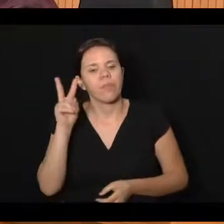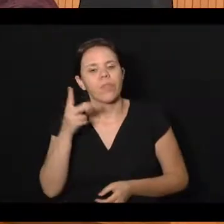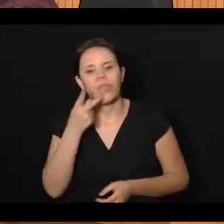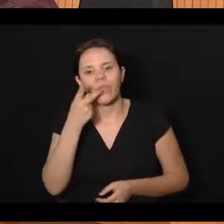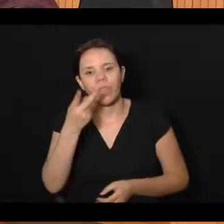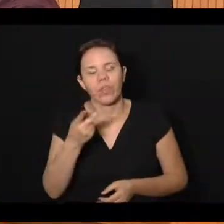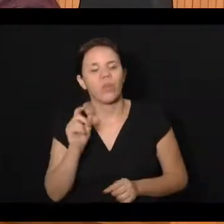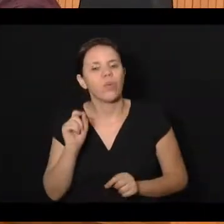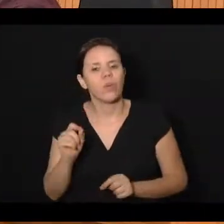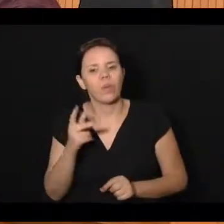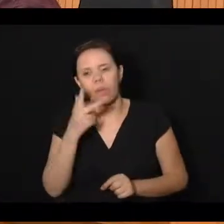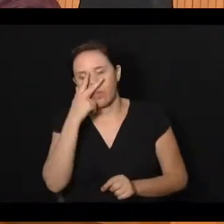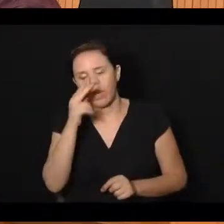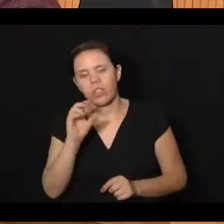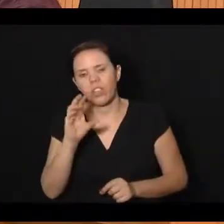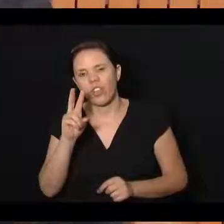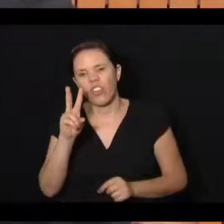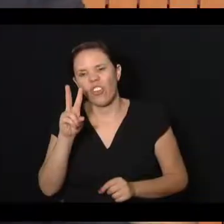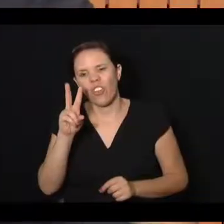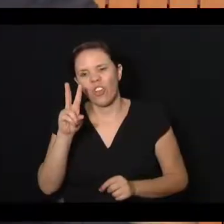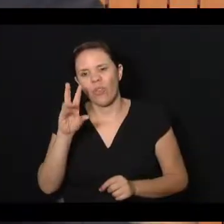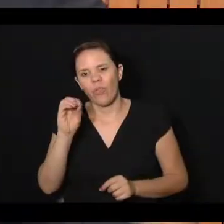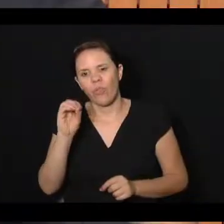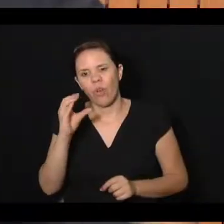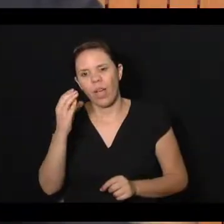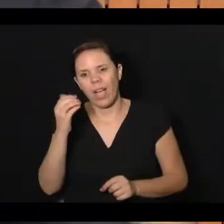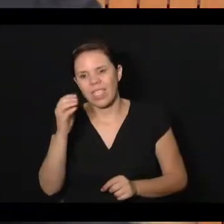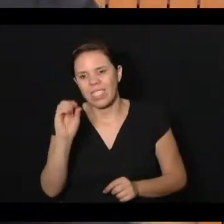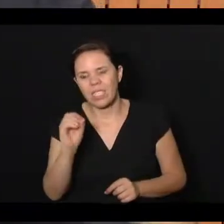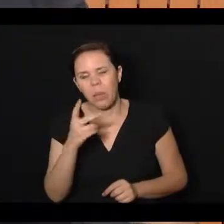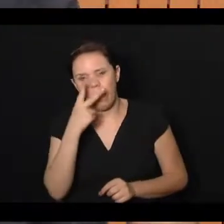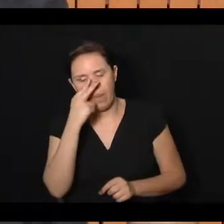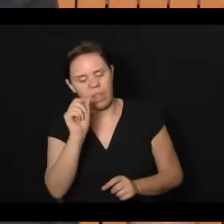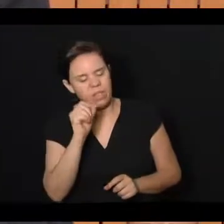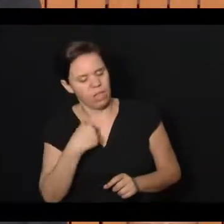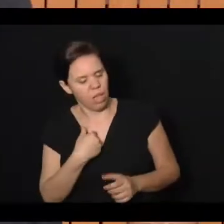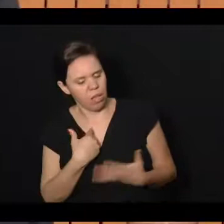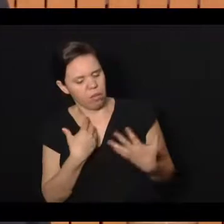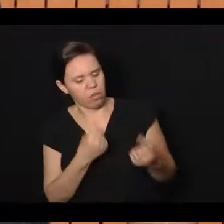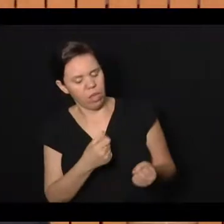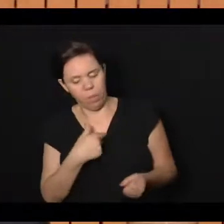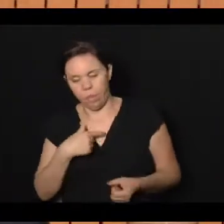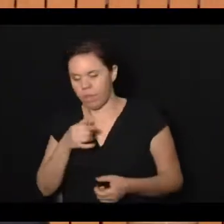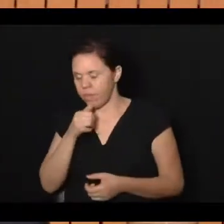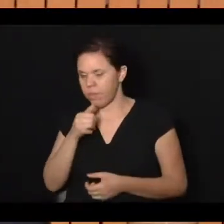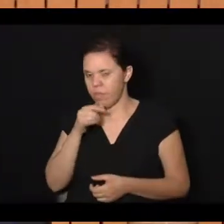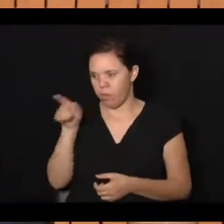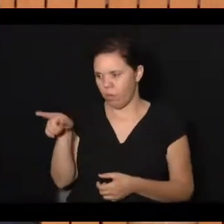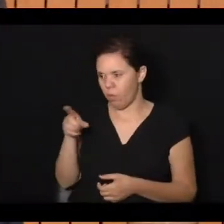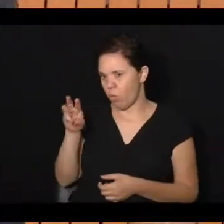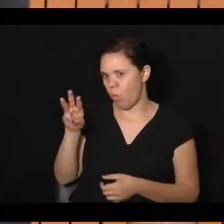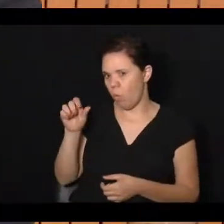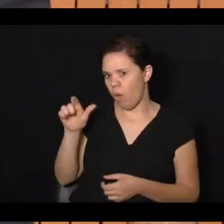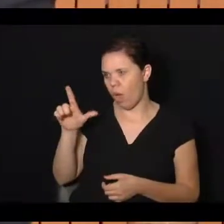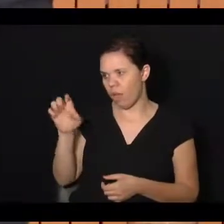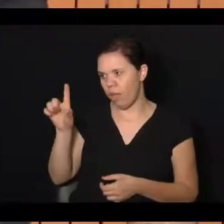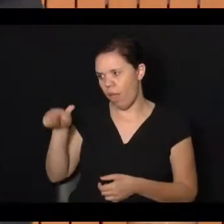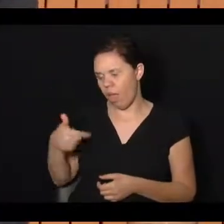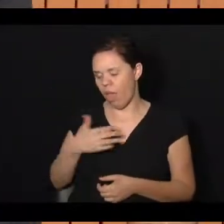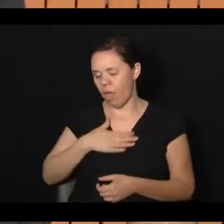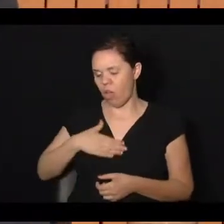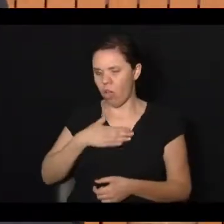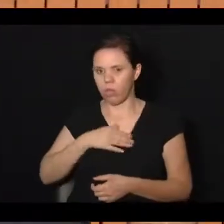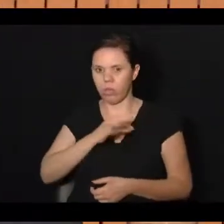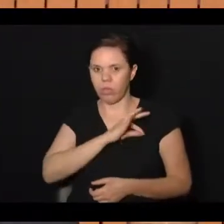vocação educação chamado por aqui né o alas e punir se ele tem chamado para ser polícia ele gosta de telefonista